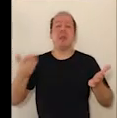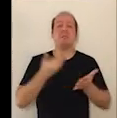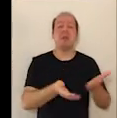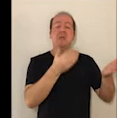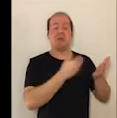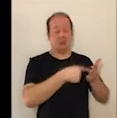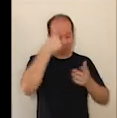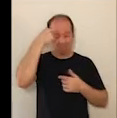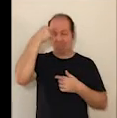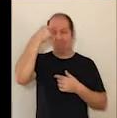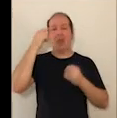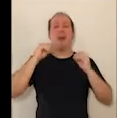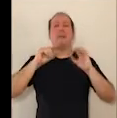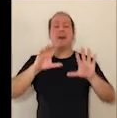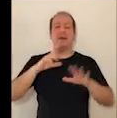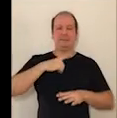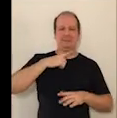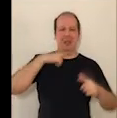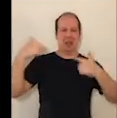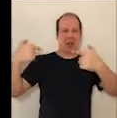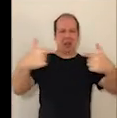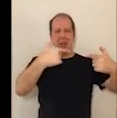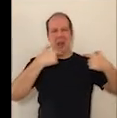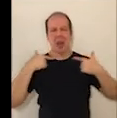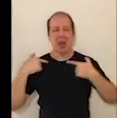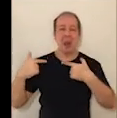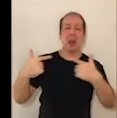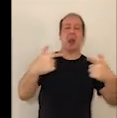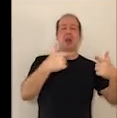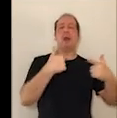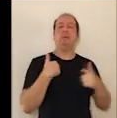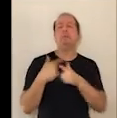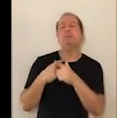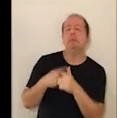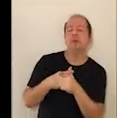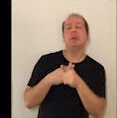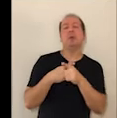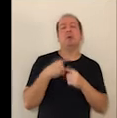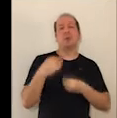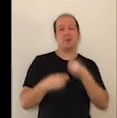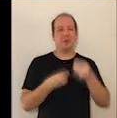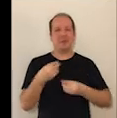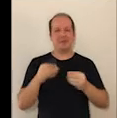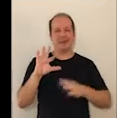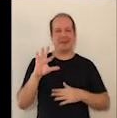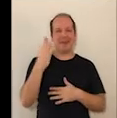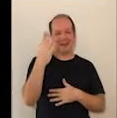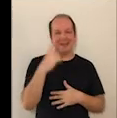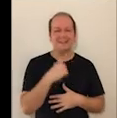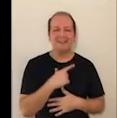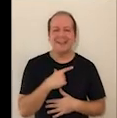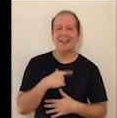a cabeça. A verdade é que eu fiquei entusiasmada demais e cautelosa de menos. E por causa